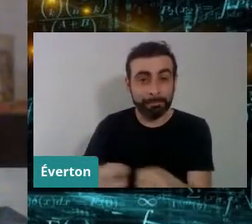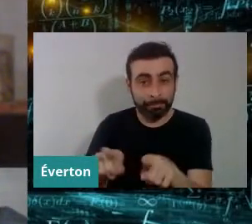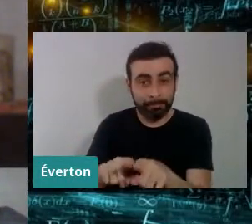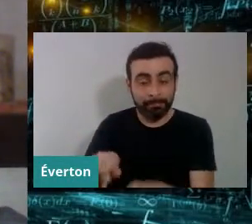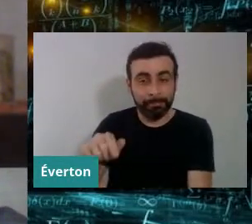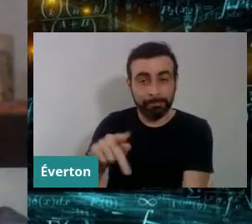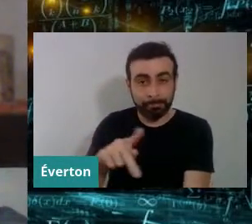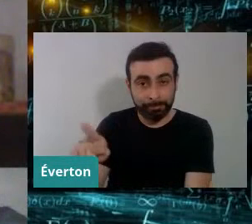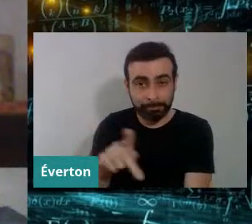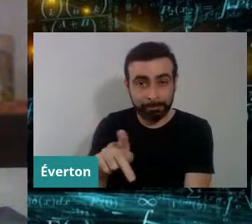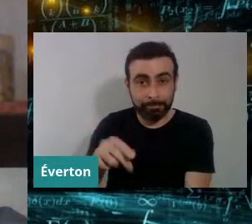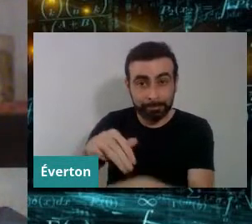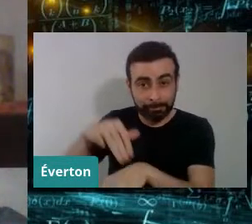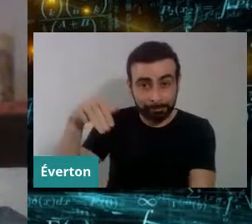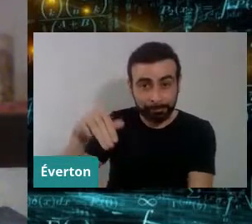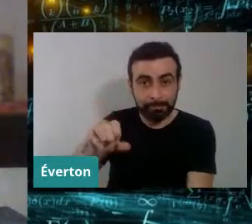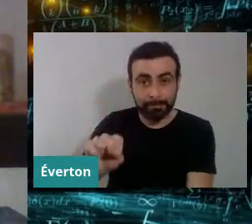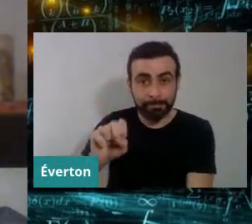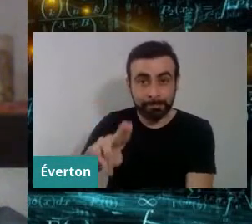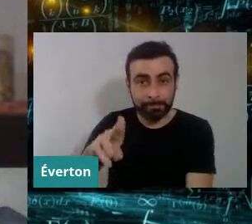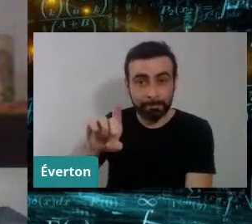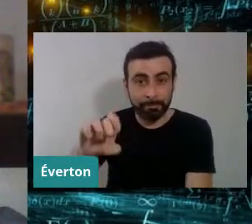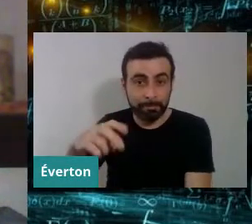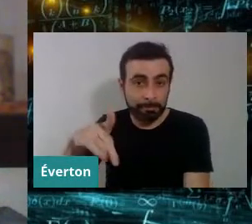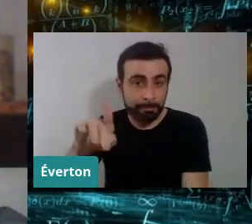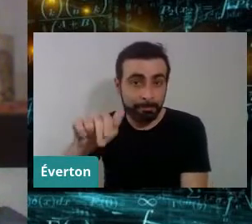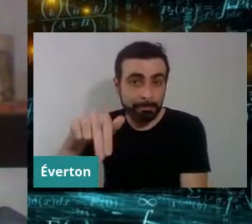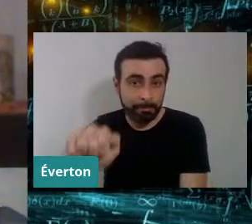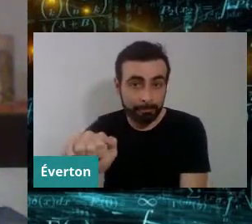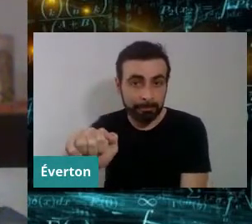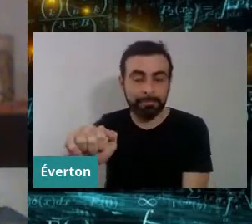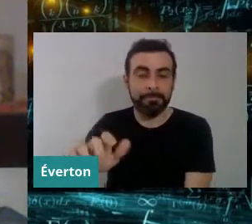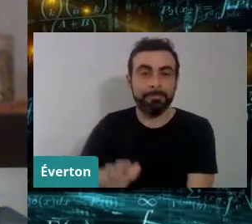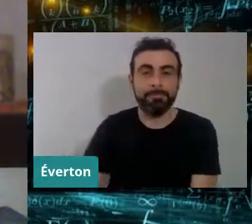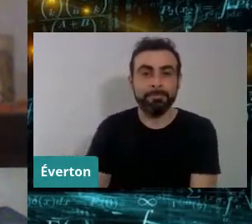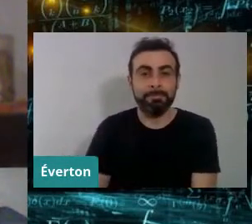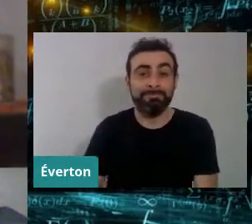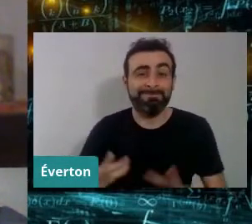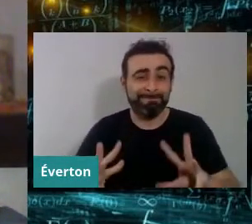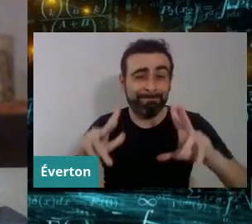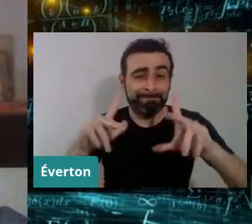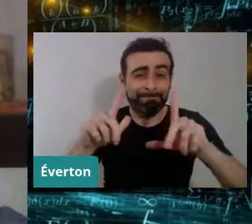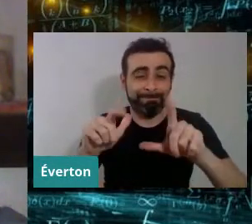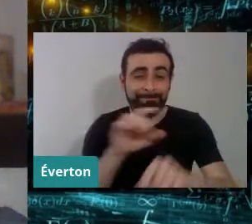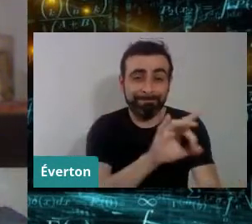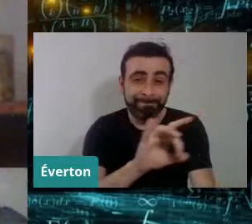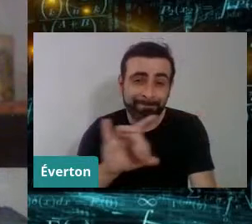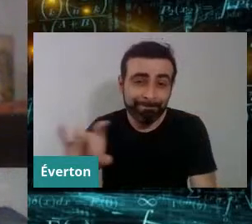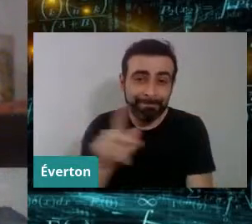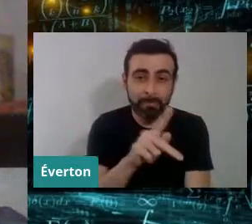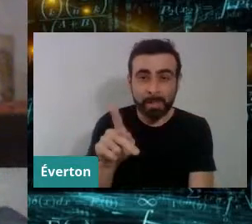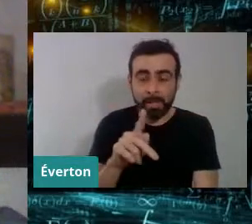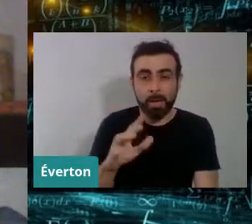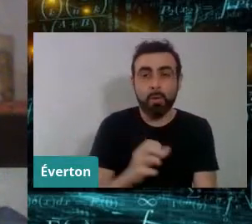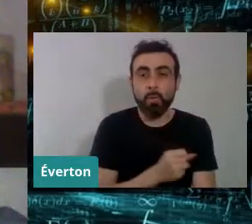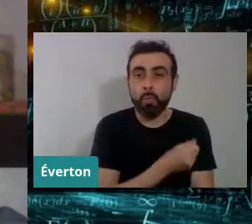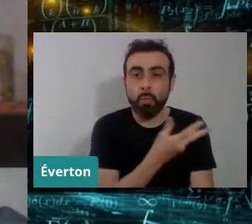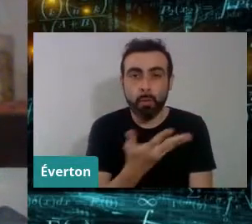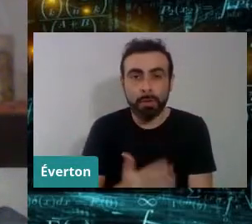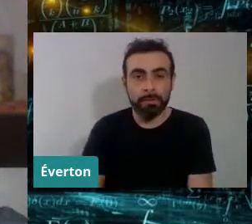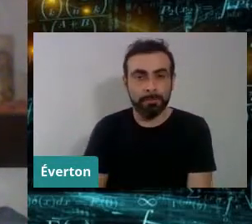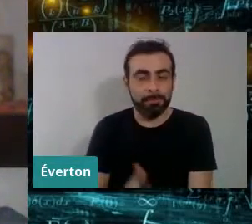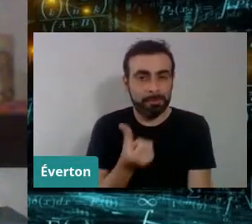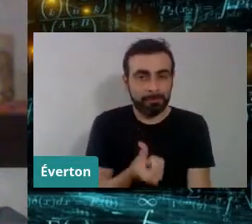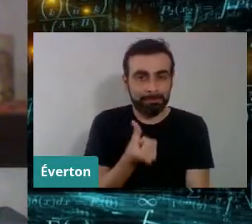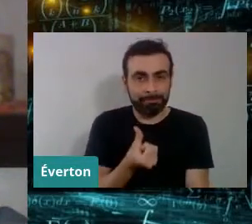mestre Suedna Rafael Brizola Rogato. Desses 14 professores, 6